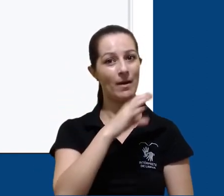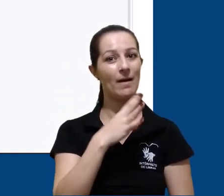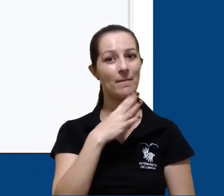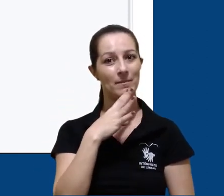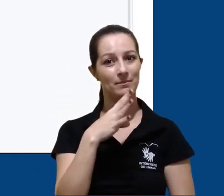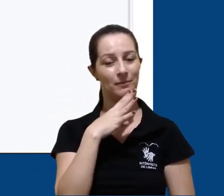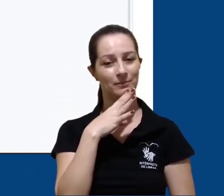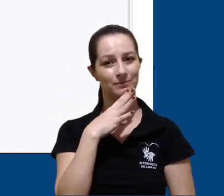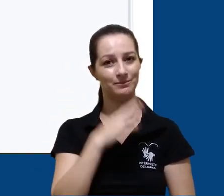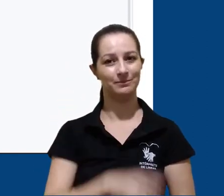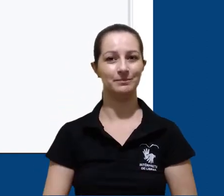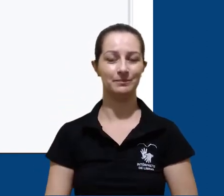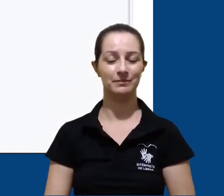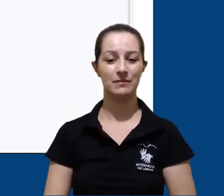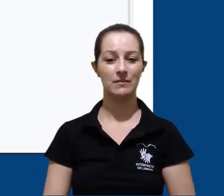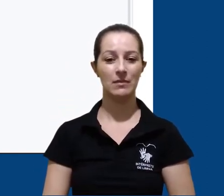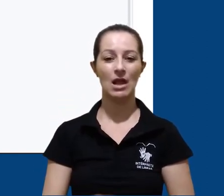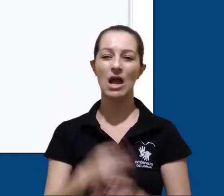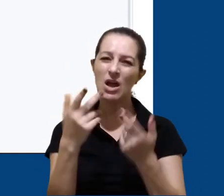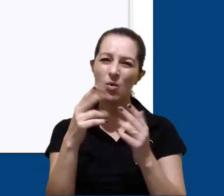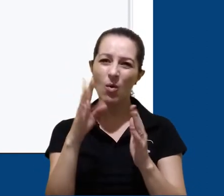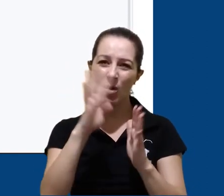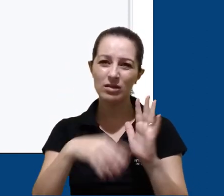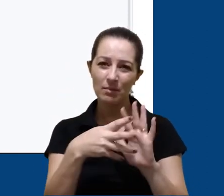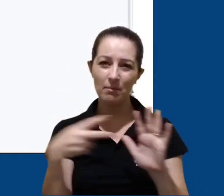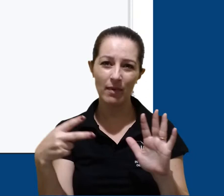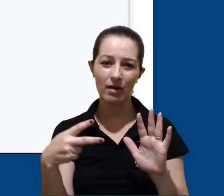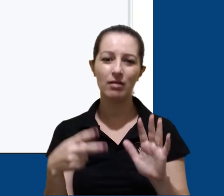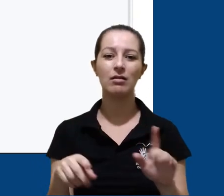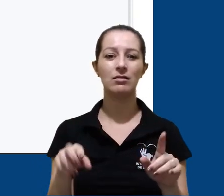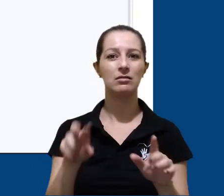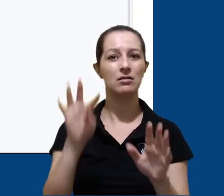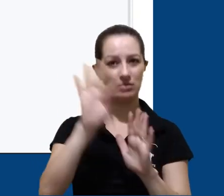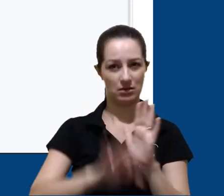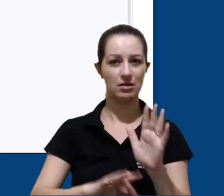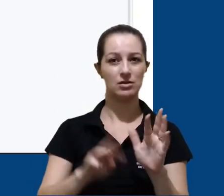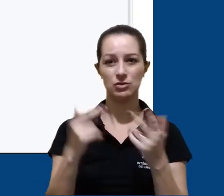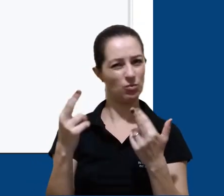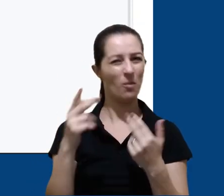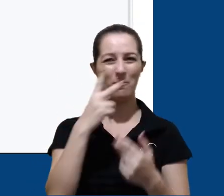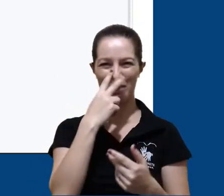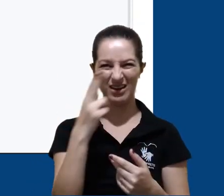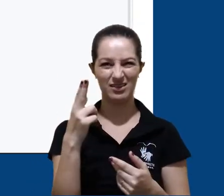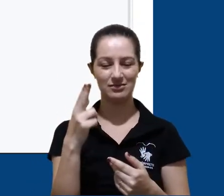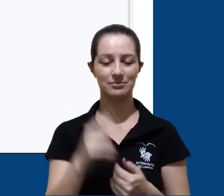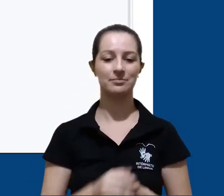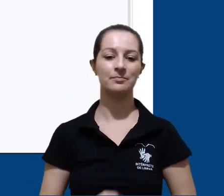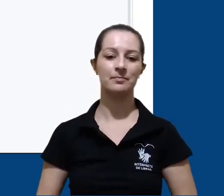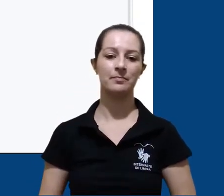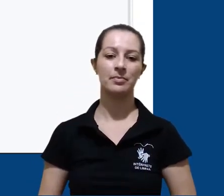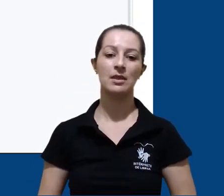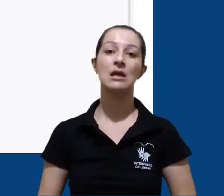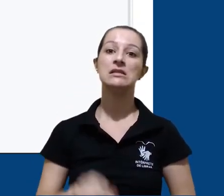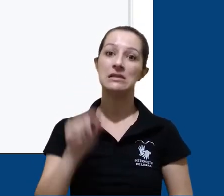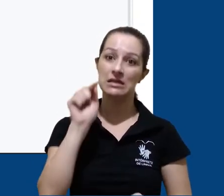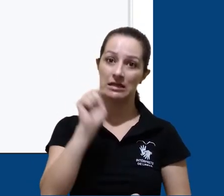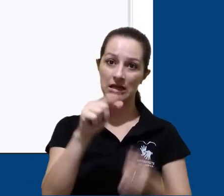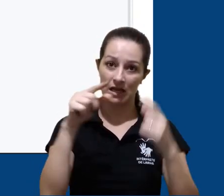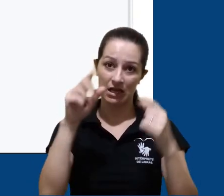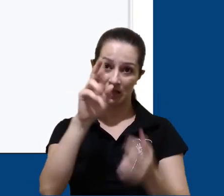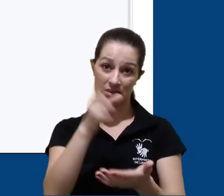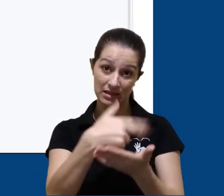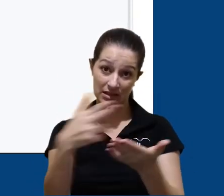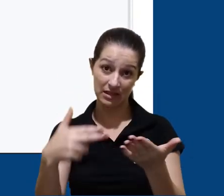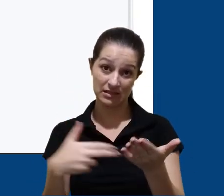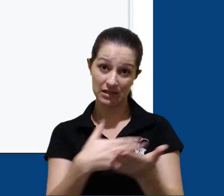texto ele se comporta mais ou menos com a tabela o como um texto temos algumas opções de edição ao clicar sobre o desenho